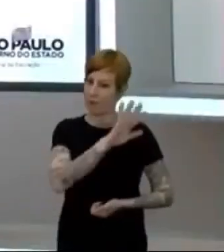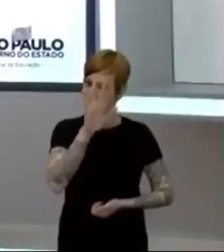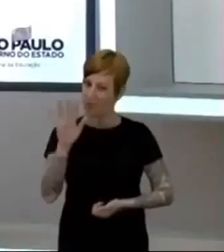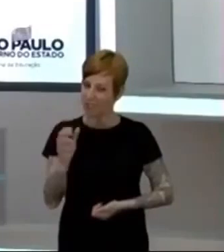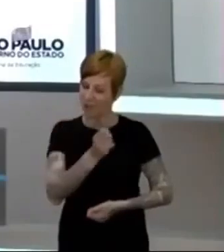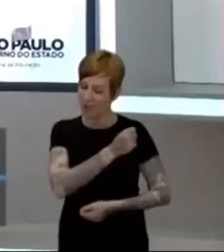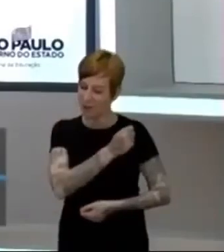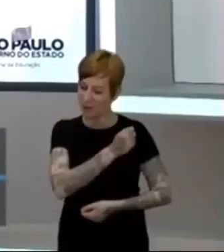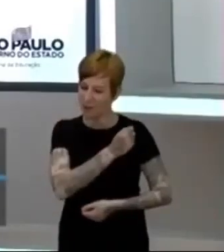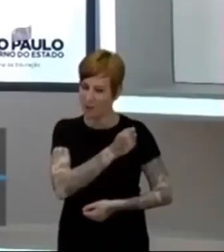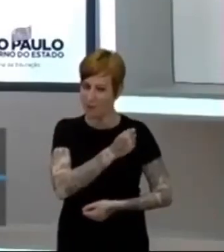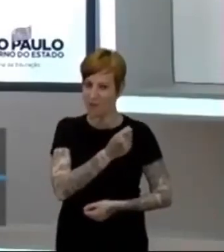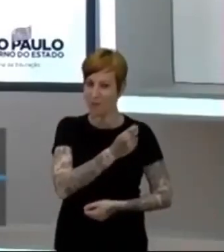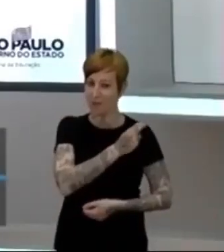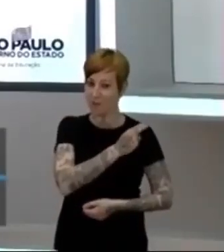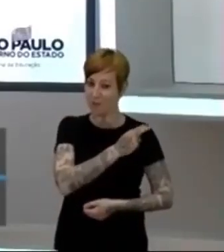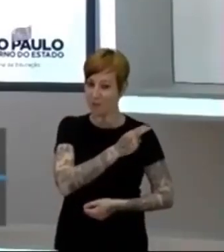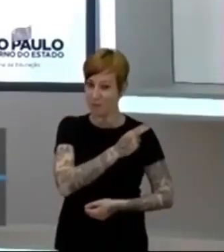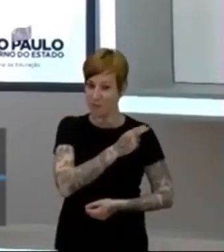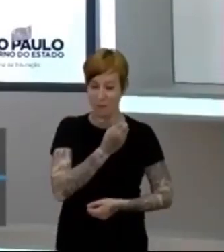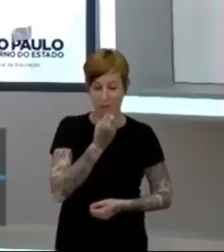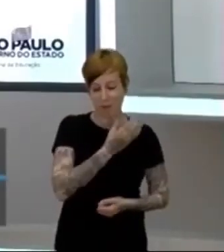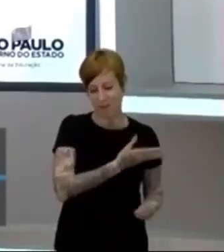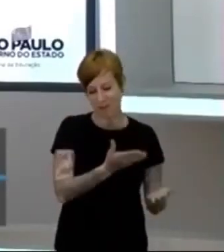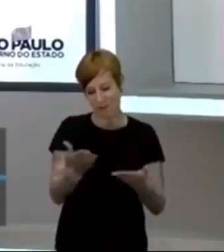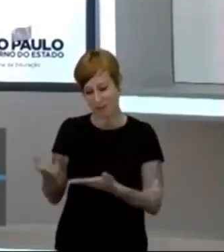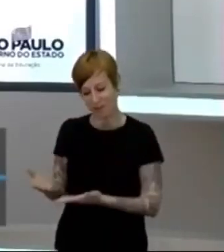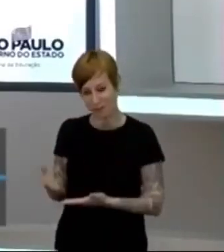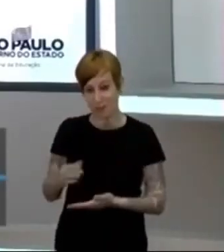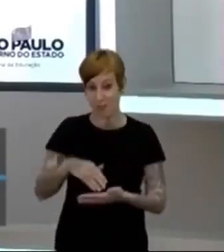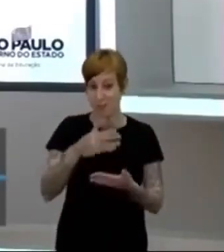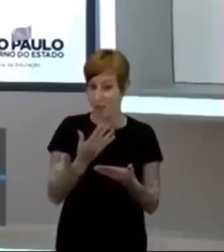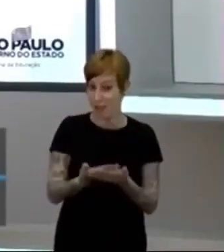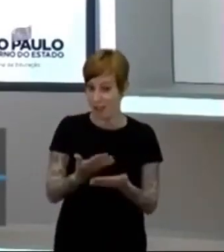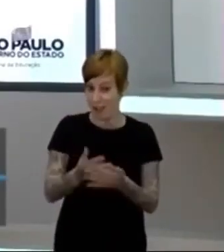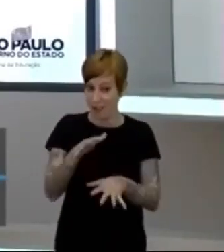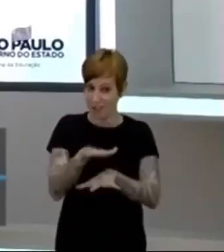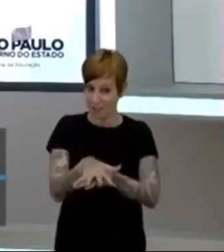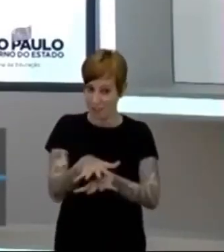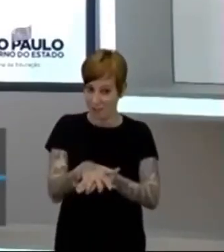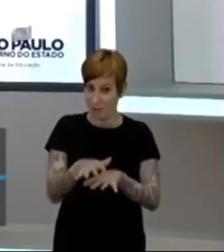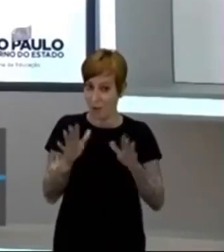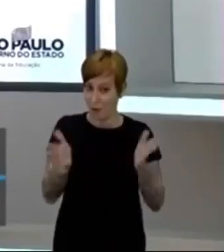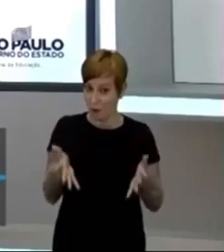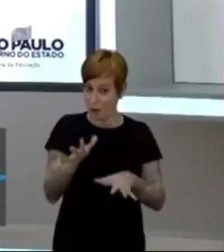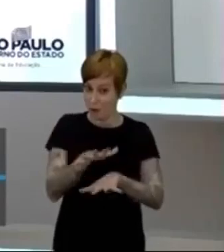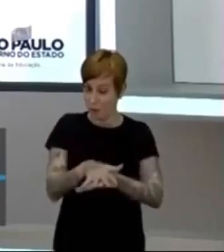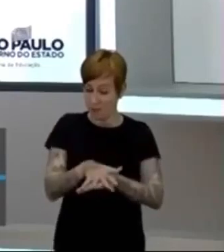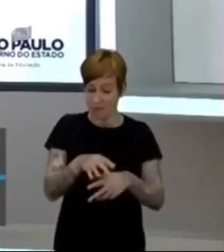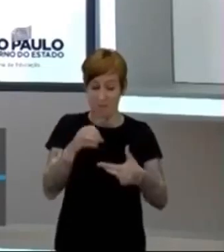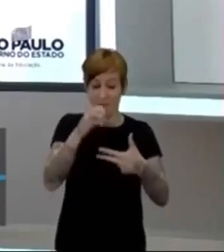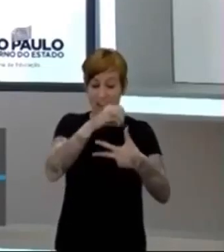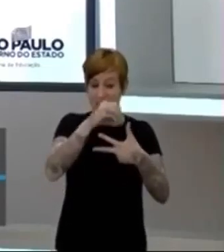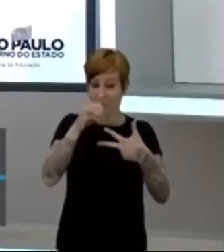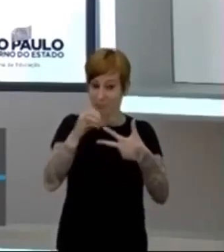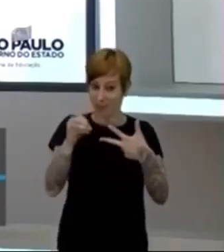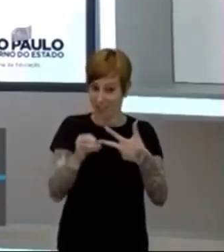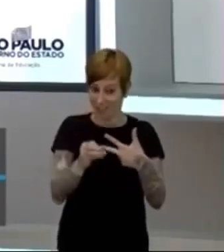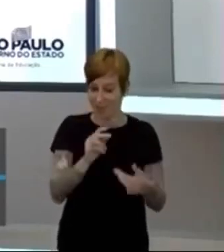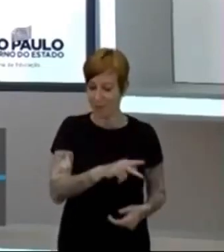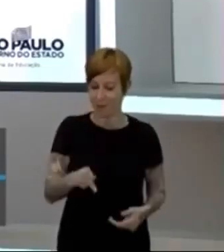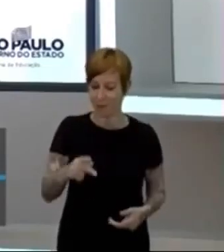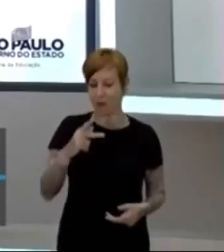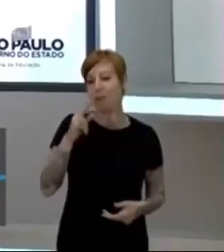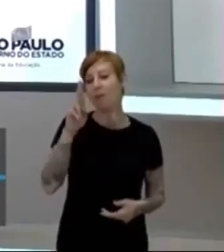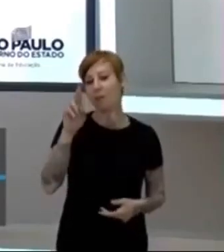Olá, alunos do ensino médio, sejam todos bem-vindos a mais uma aula de matemática, mas hoje é matemática no Enem. Isso mesmo, eu sou a professora